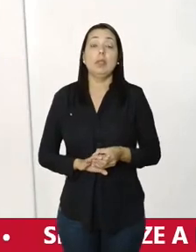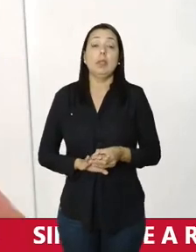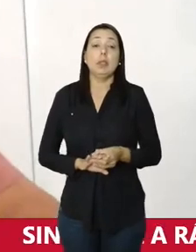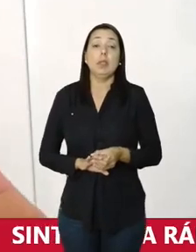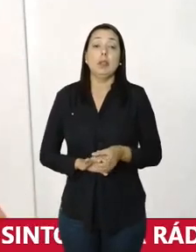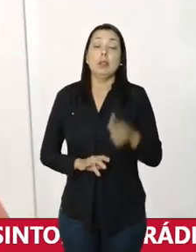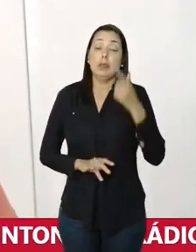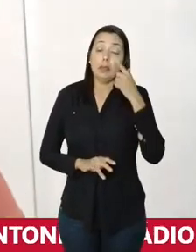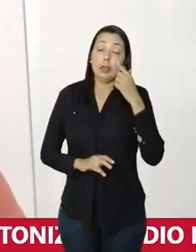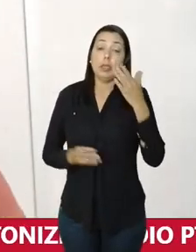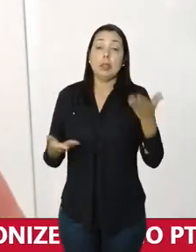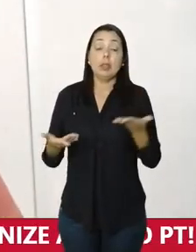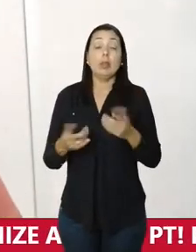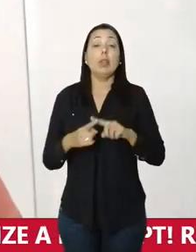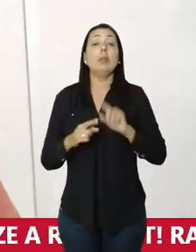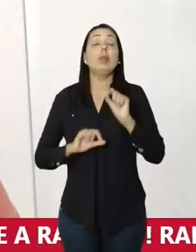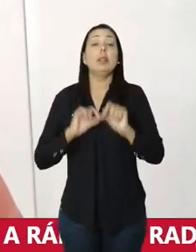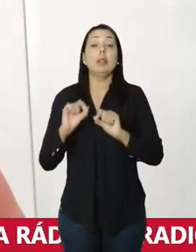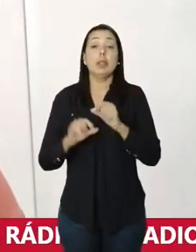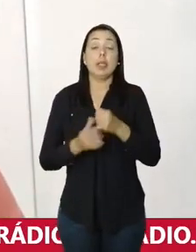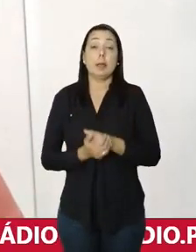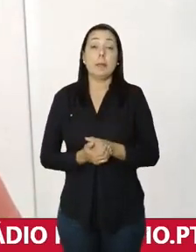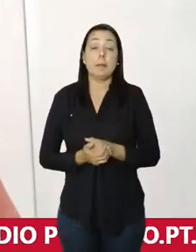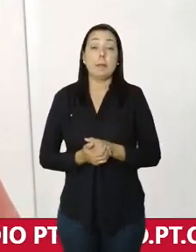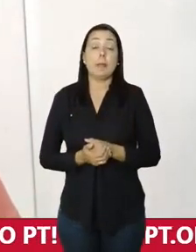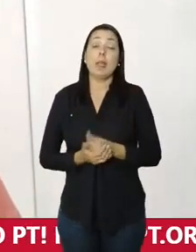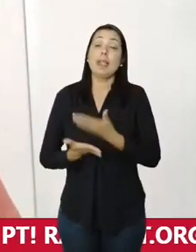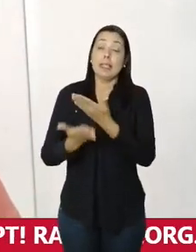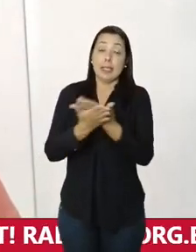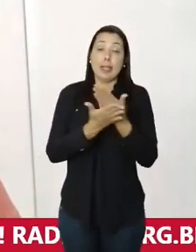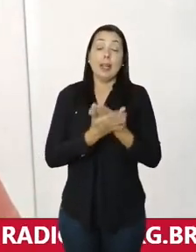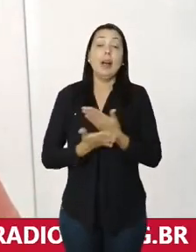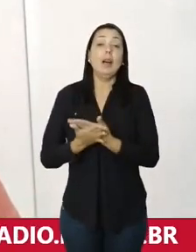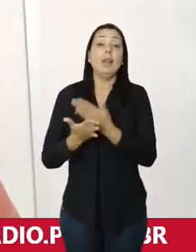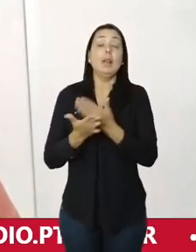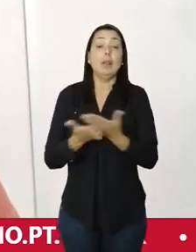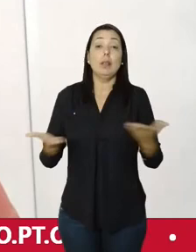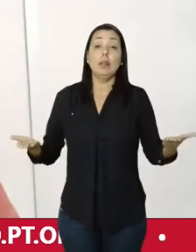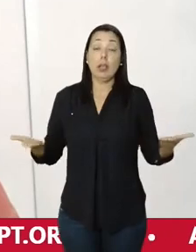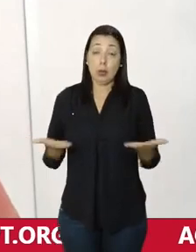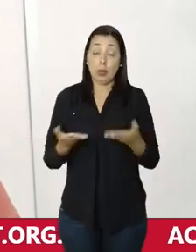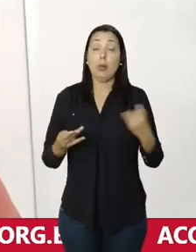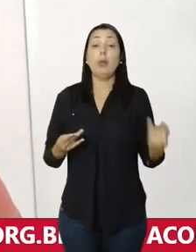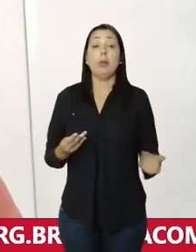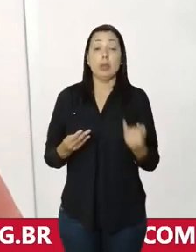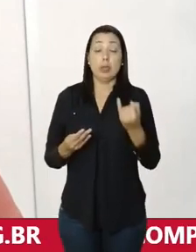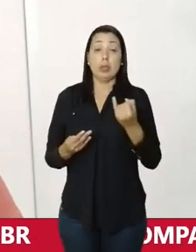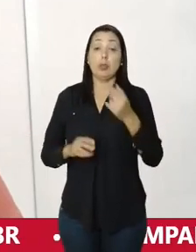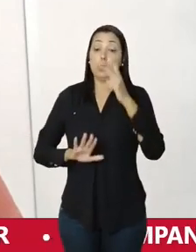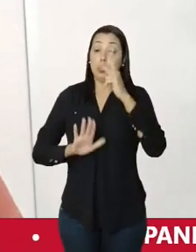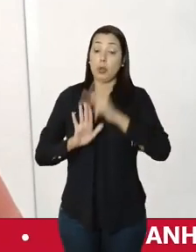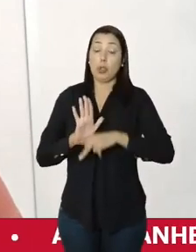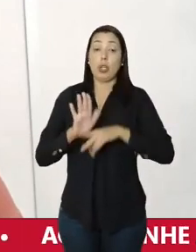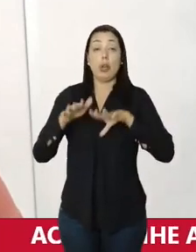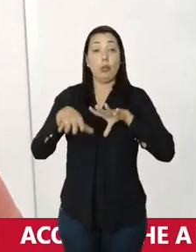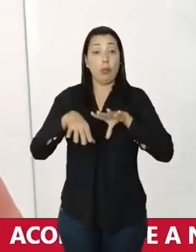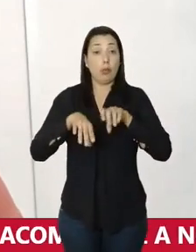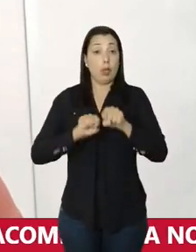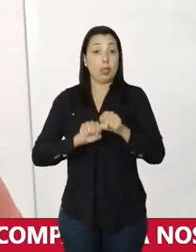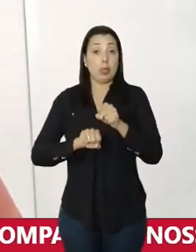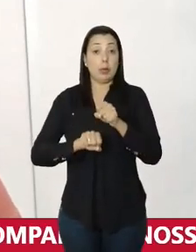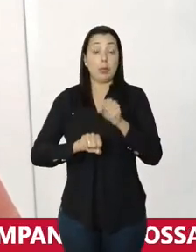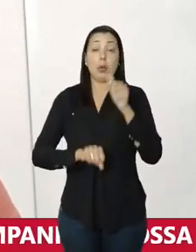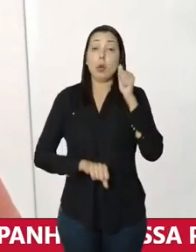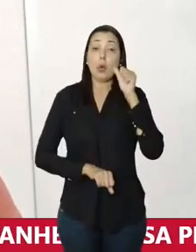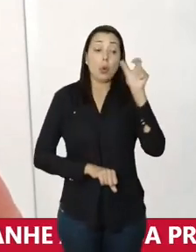acompanhando aqui mais essa aula, esse momento aqui importante do projeto de formação